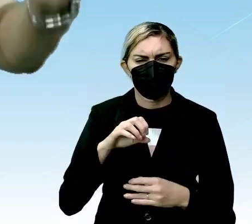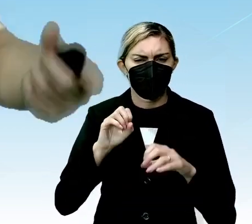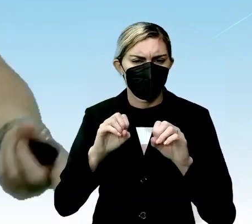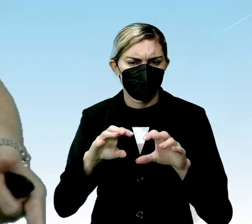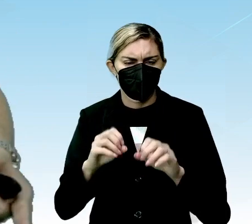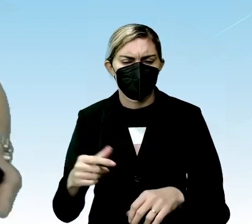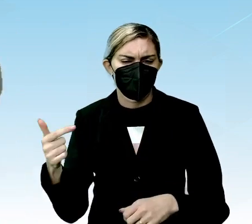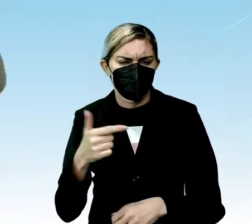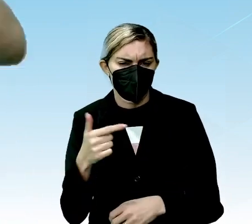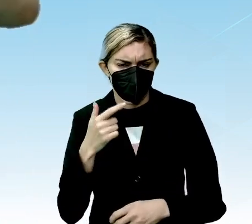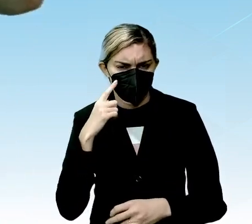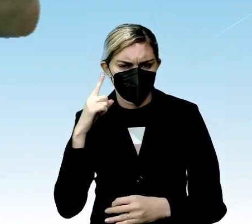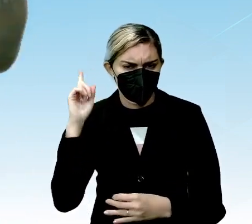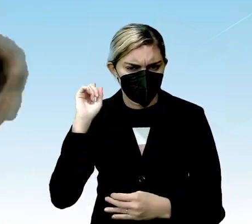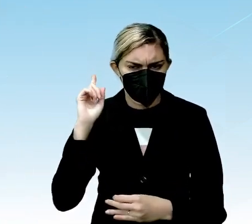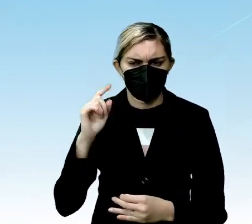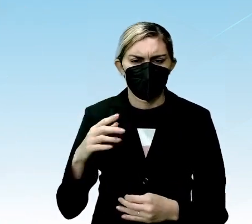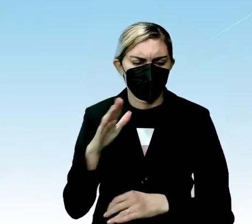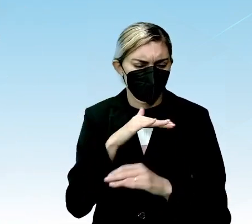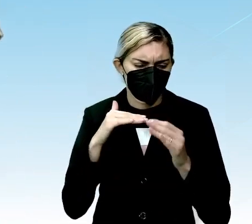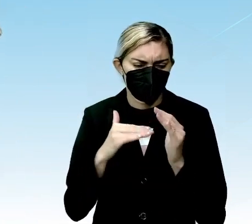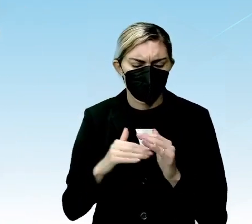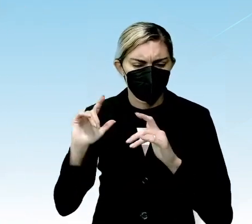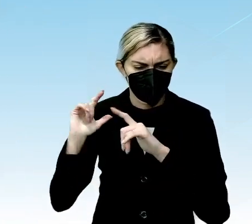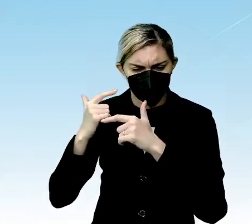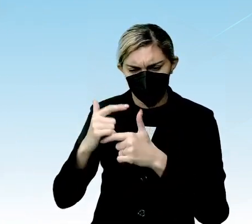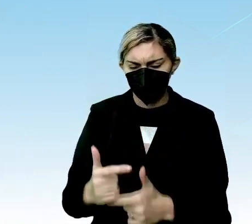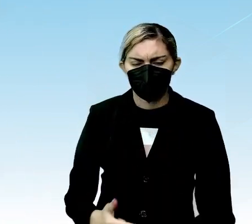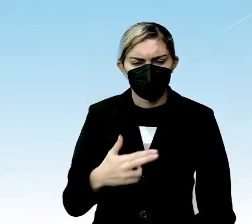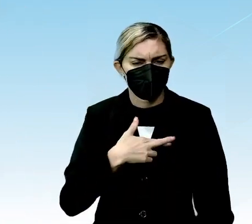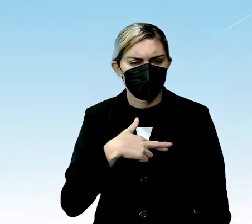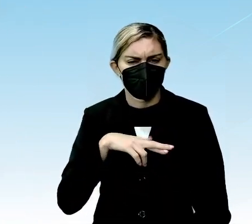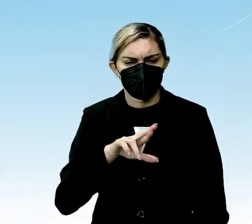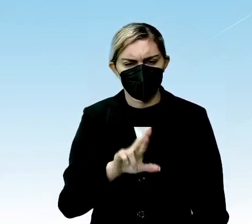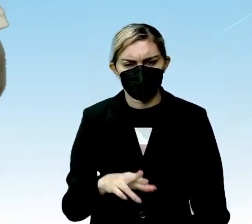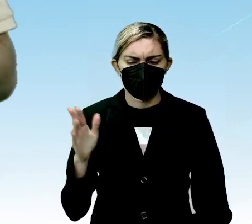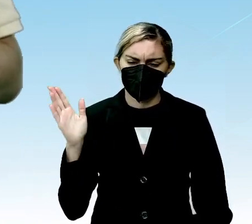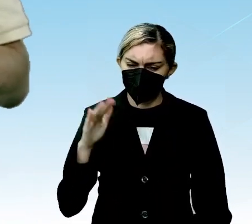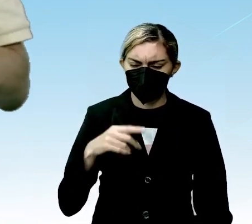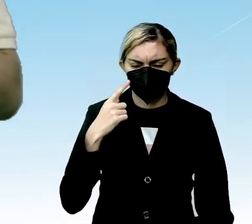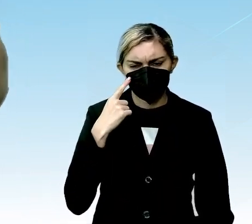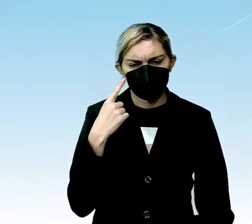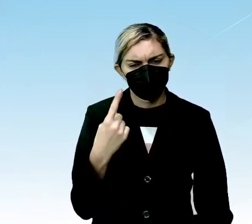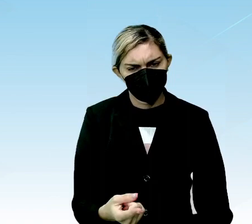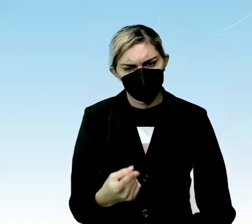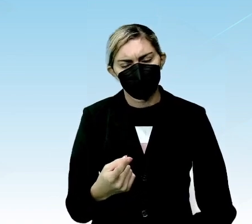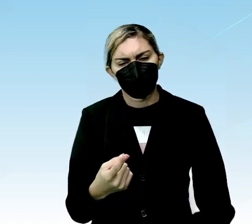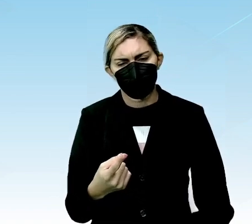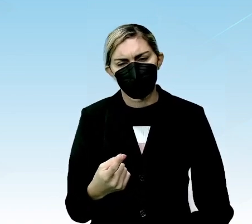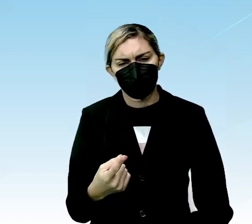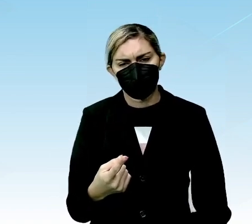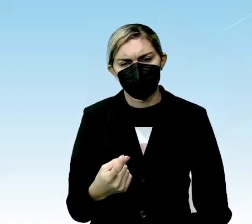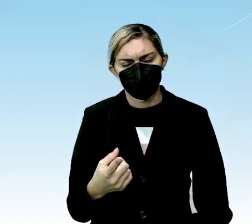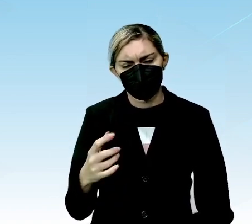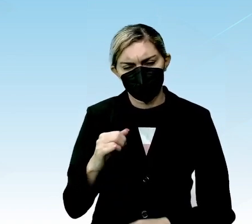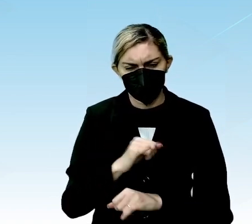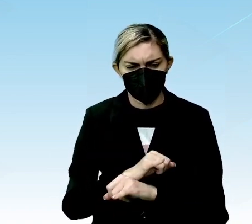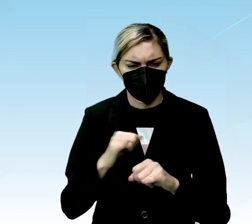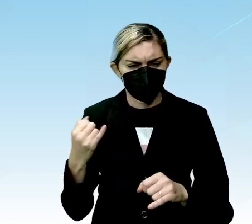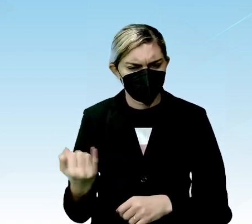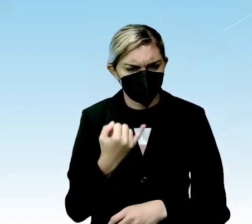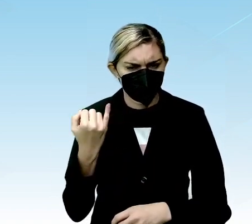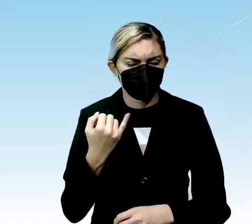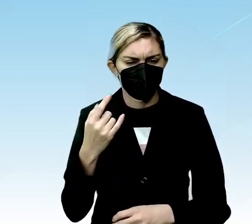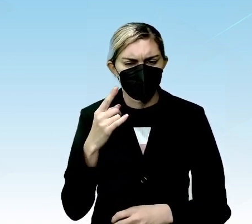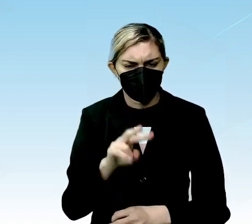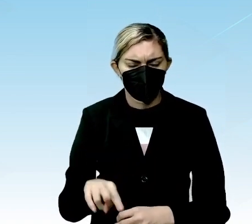segundo o Espiritismo, conhecer todas essas tradições religiosas. Então, vamos ver aqui algum ponto importante que nós